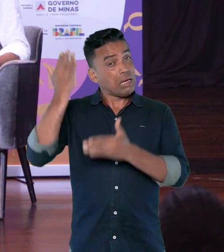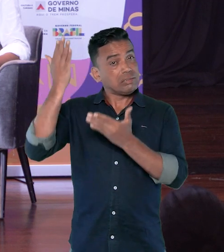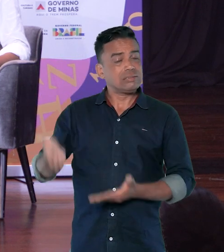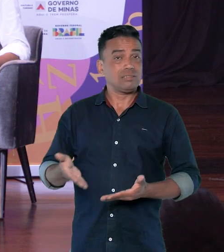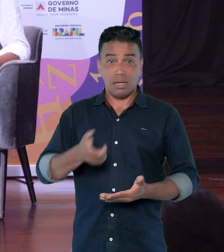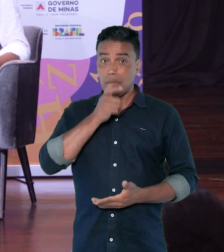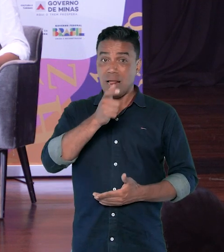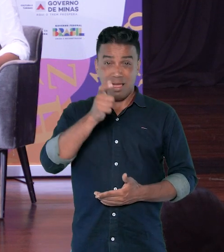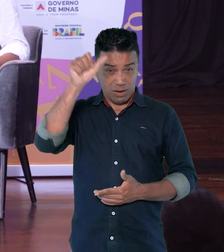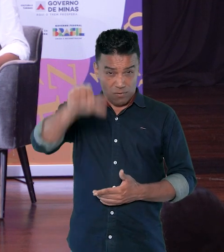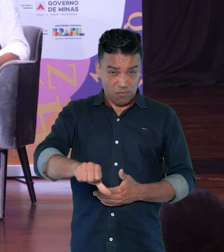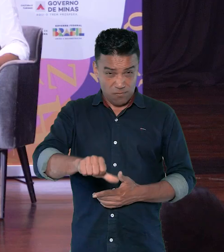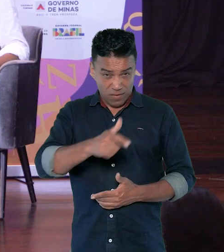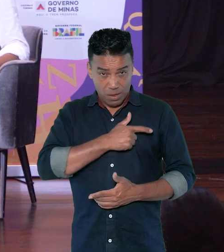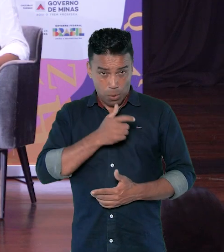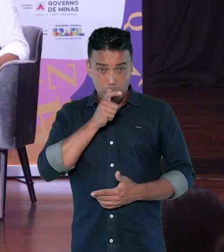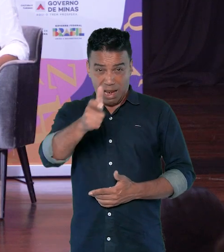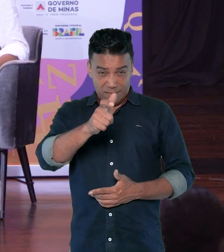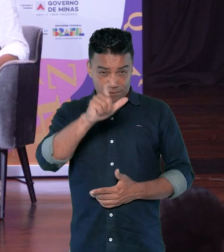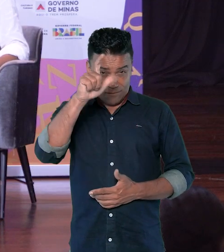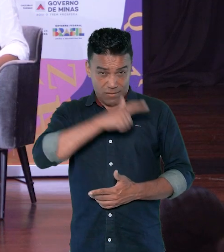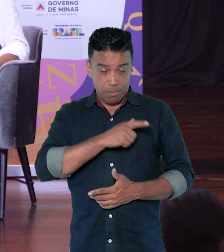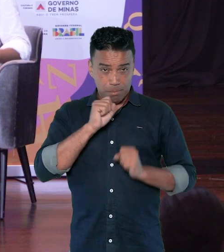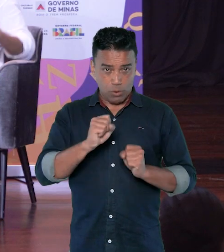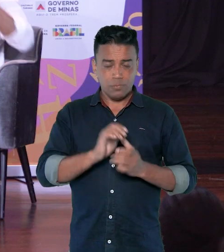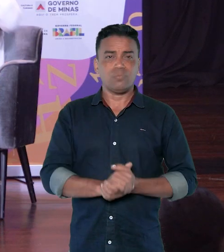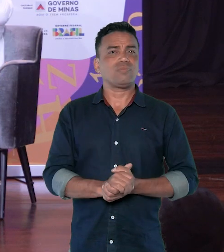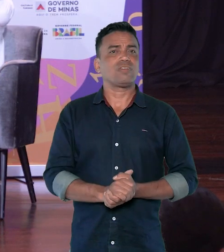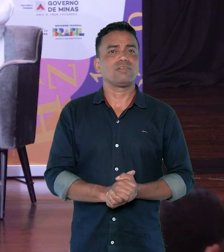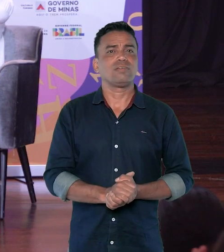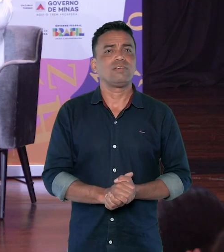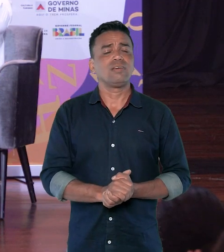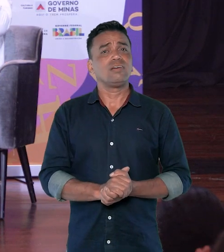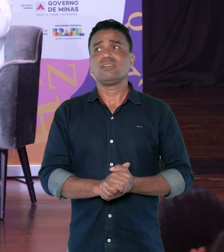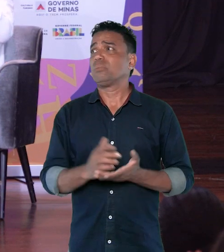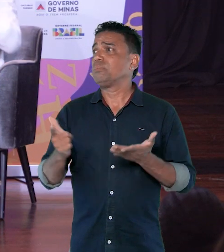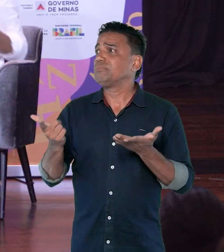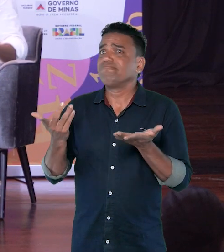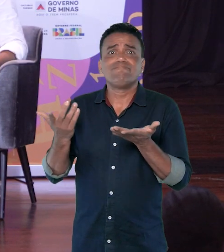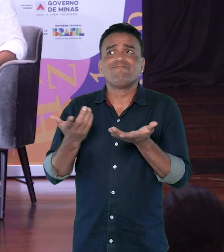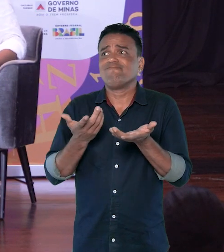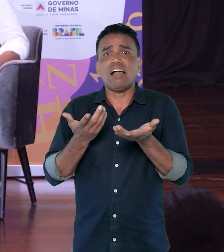Palavrão pode? Palavrão pode, não? Pode, gente. Pode, né? Entendeu? As condições de